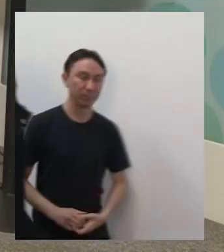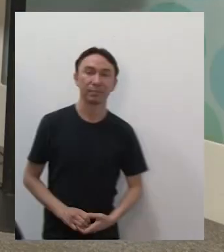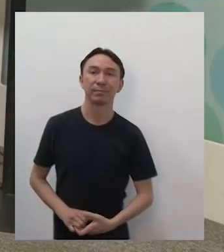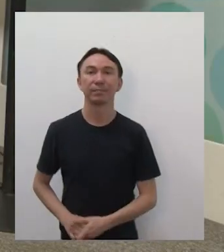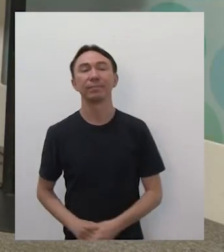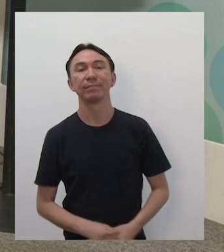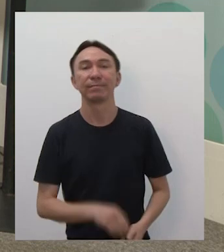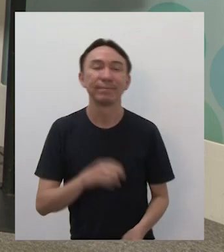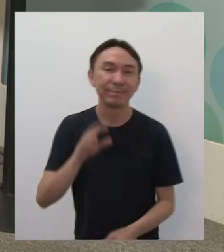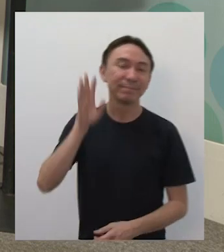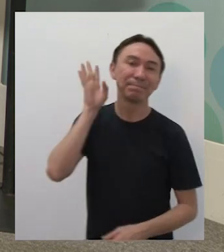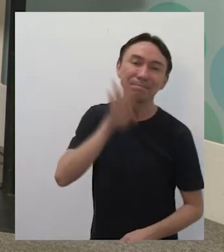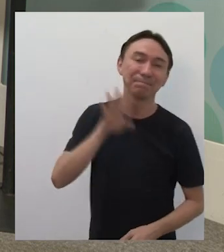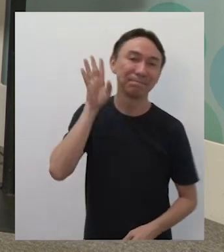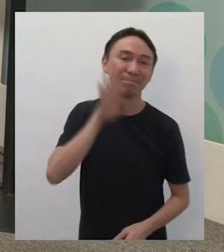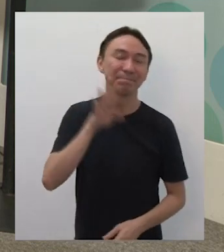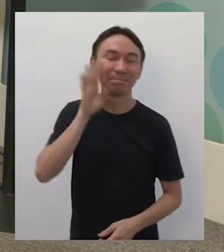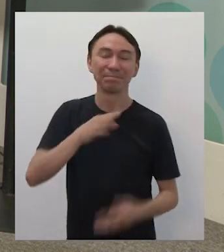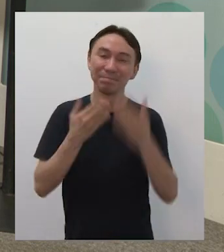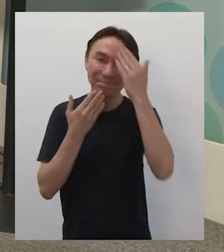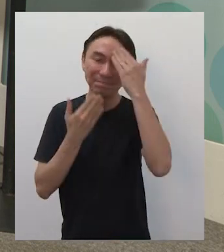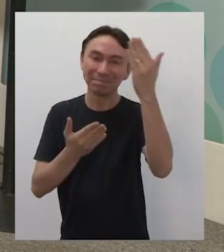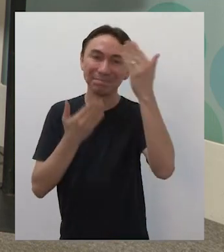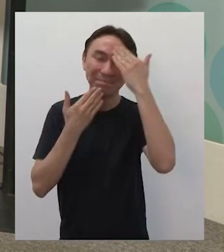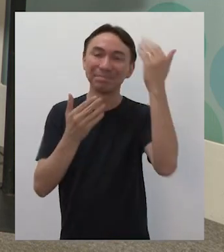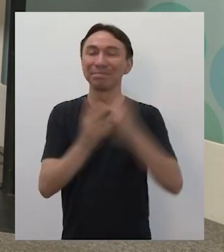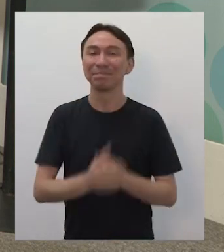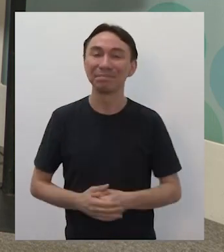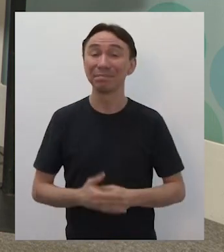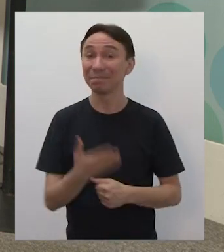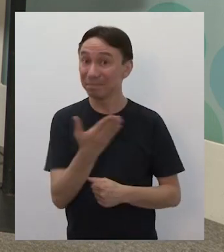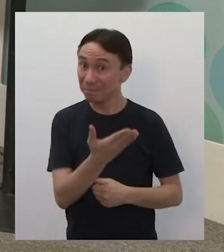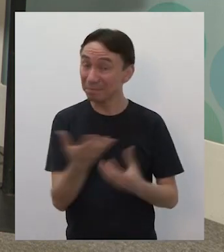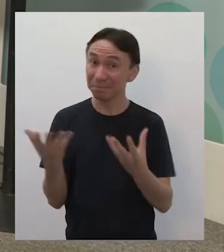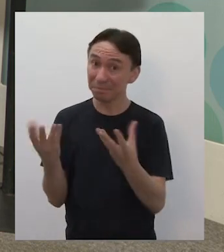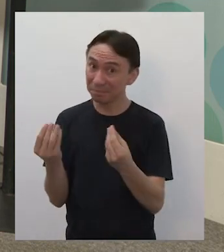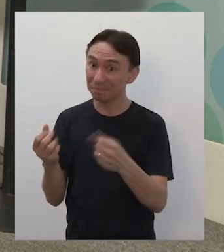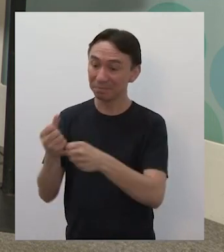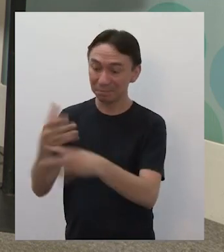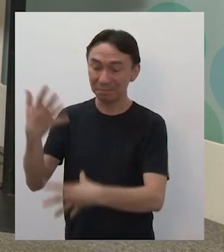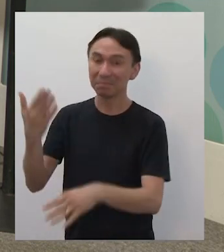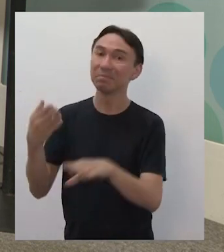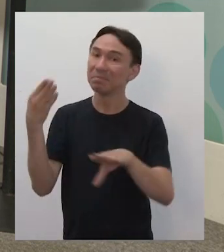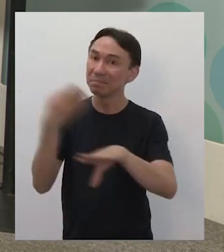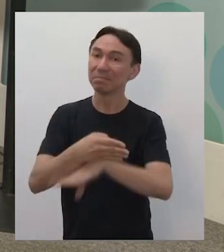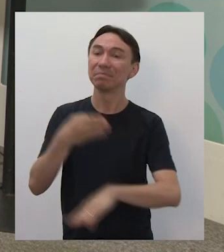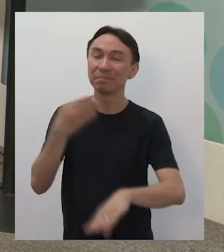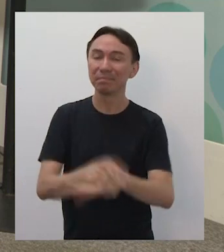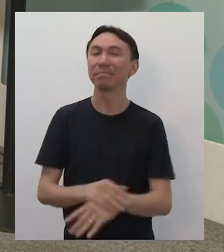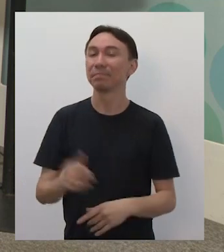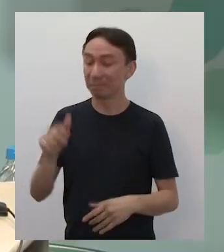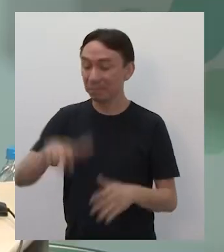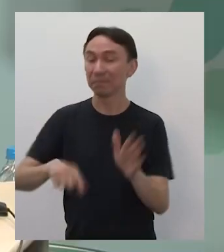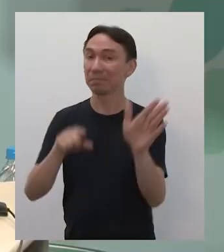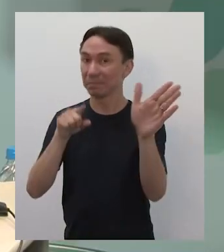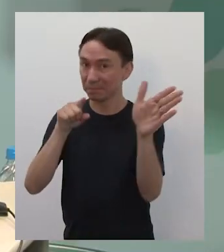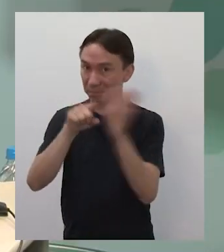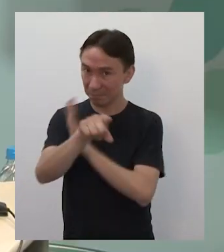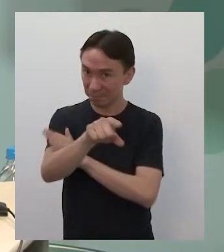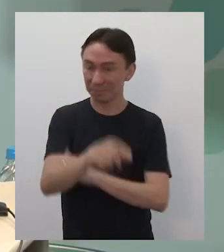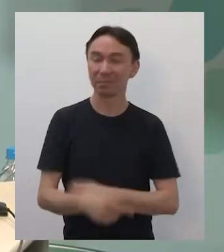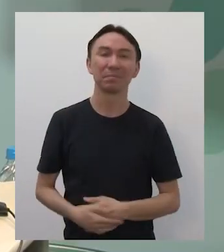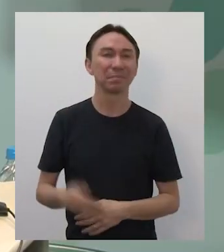Super bacana, Malu. Muito obrigada mesmo. Olha, o pessoal está participando bastante, viu? Eu tenho mais perguntas aqui, né? Então,